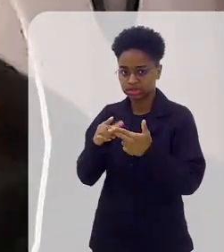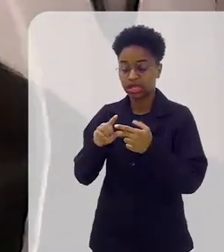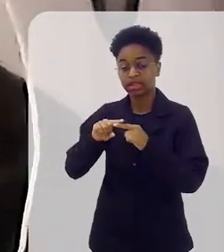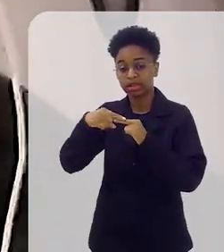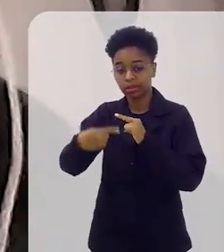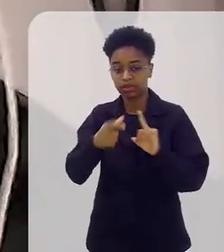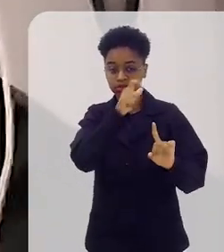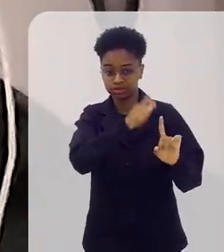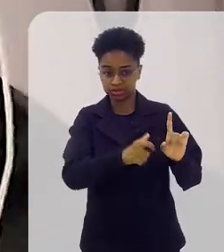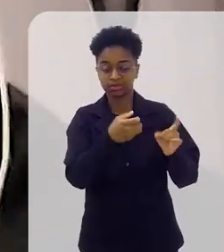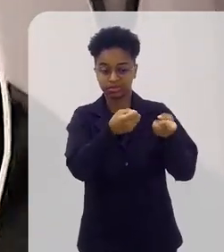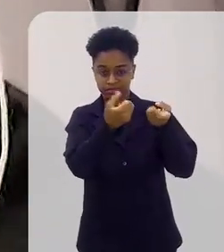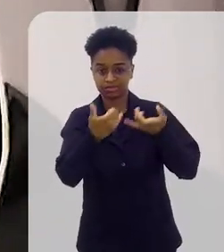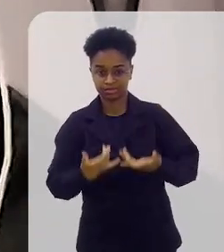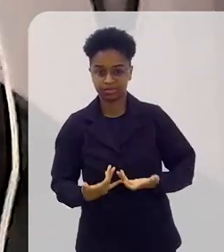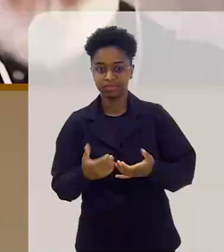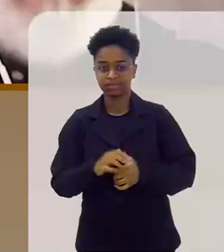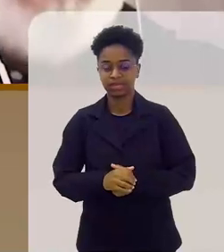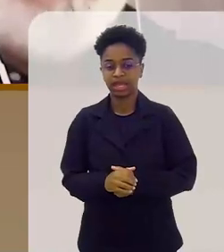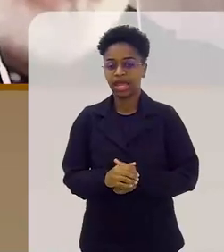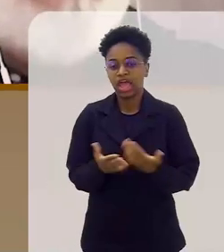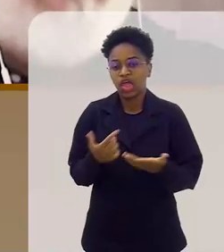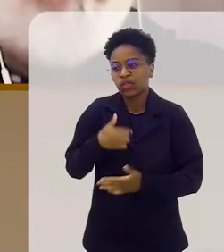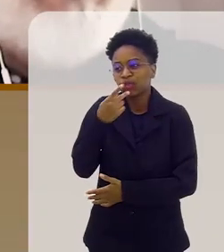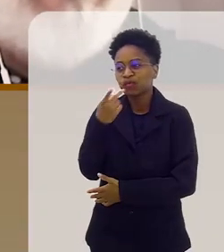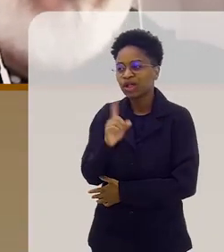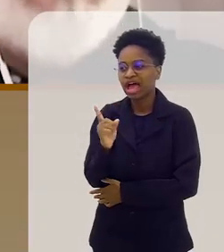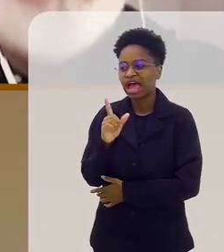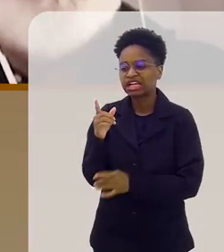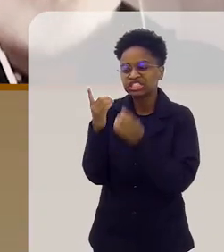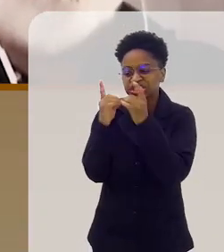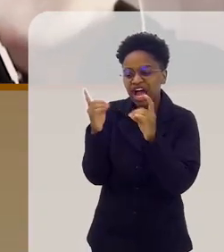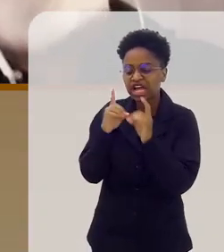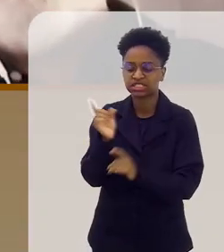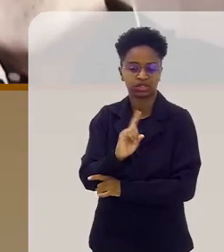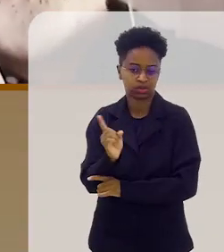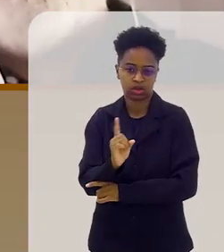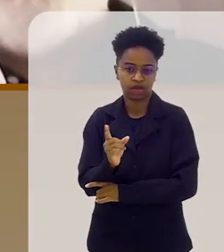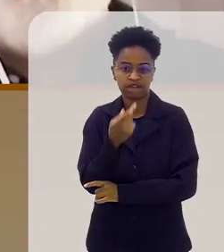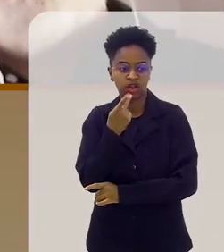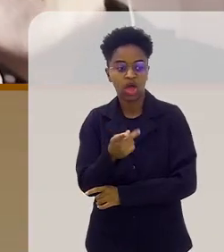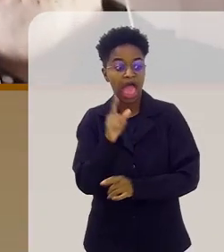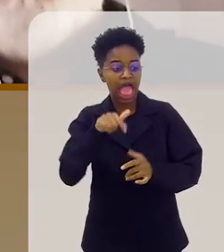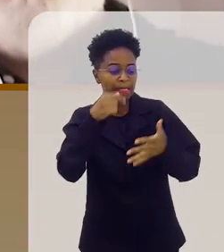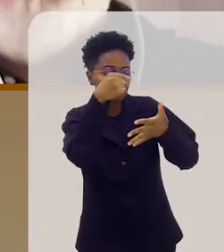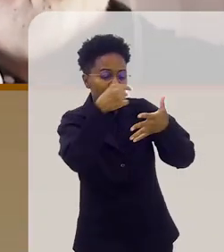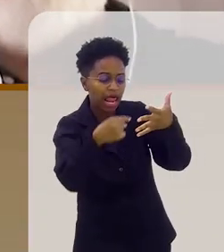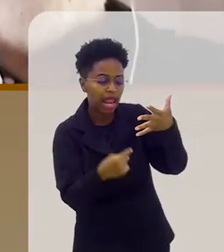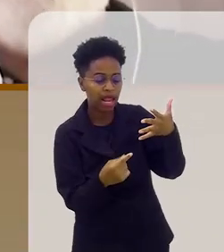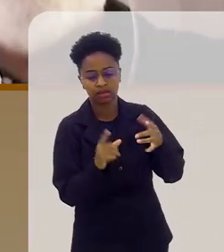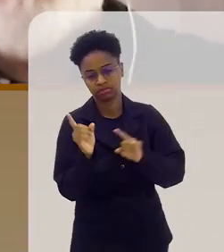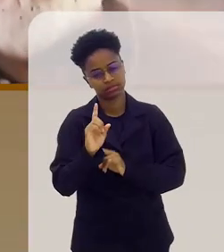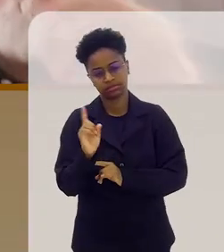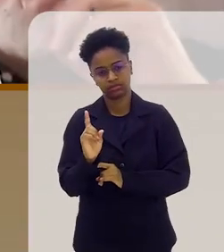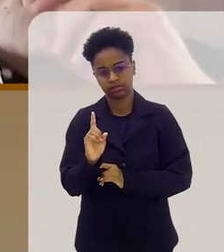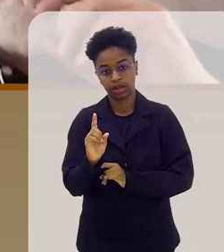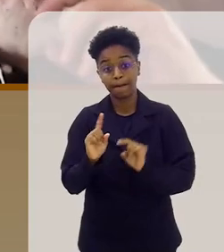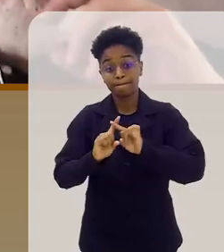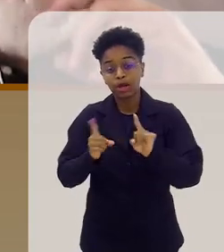o João conseguiu me passar. Não, não é que eu vou dizer, não assim didaticamente, ele não chegou para mim e falou: Mauro, é assim que